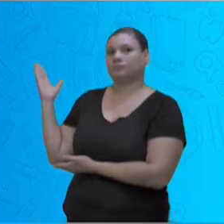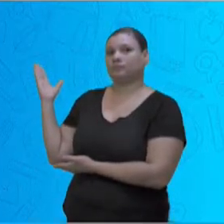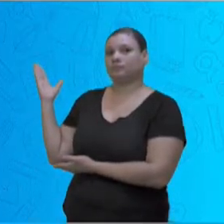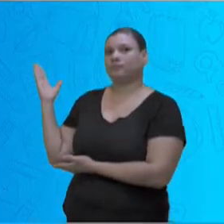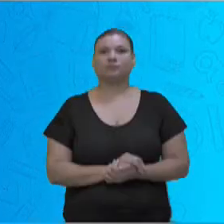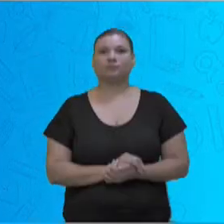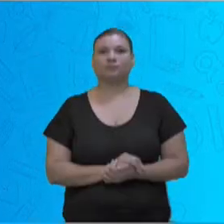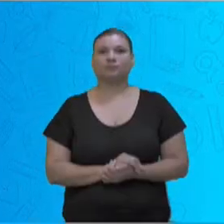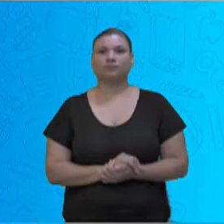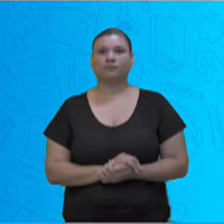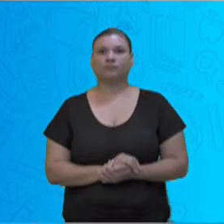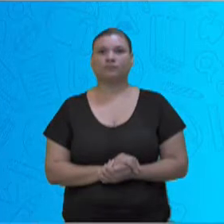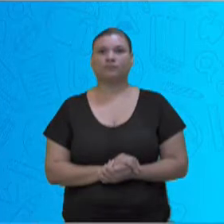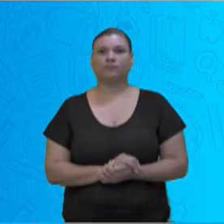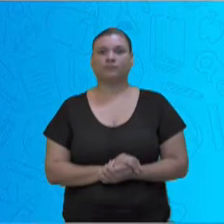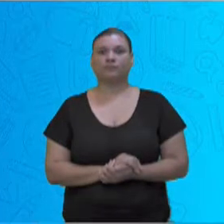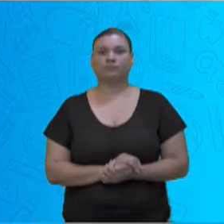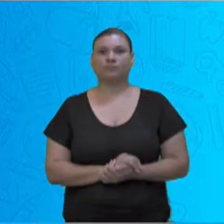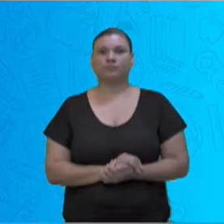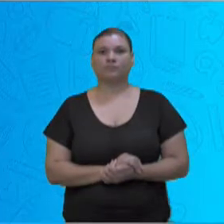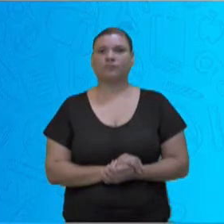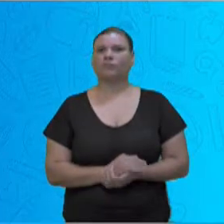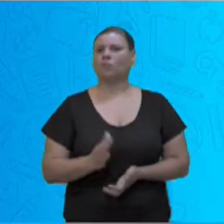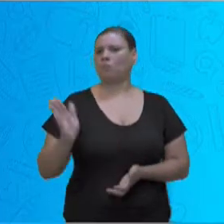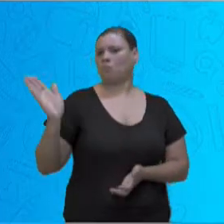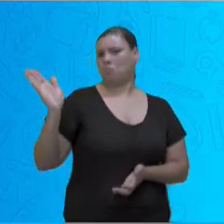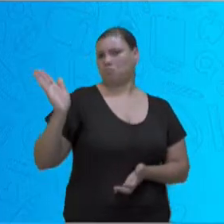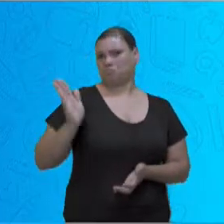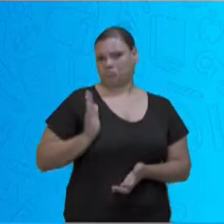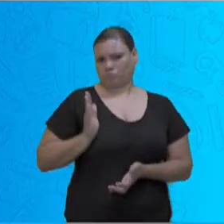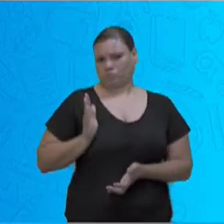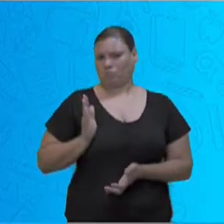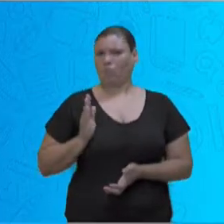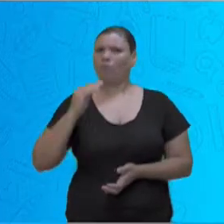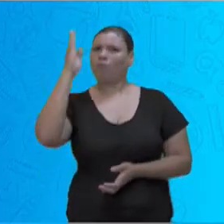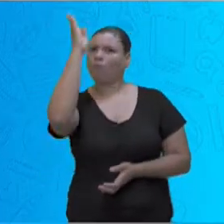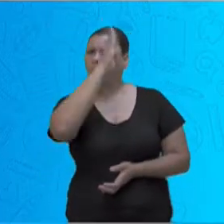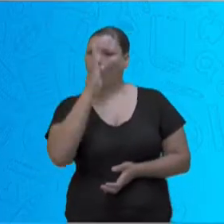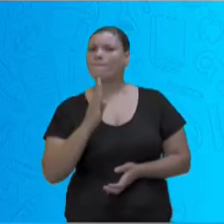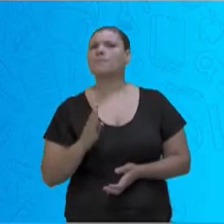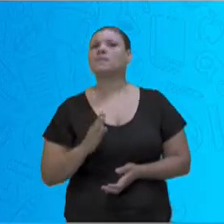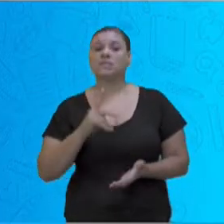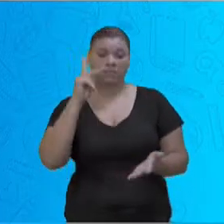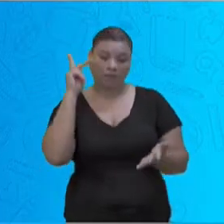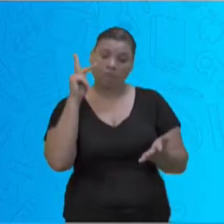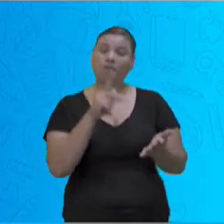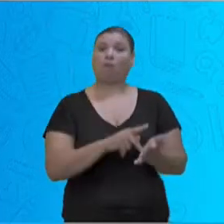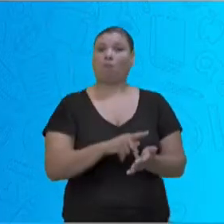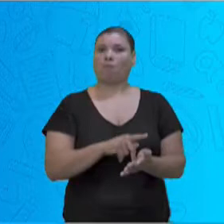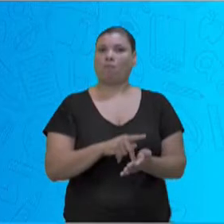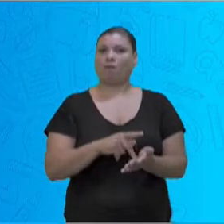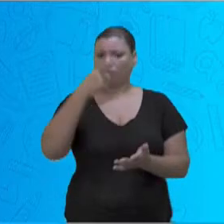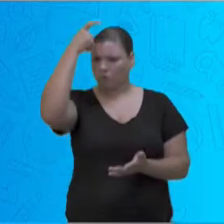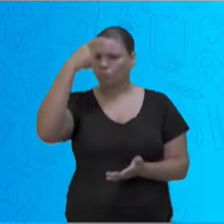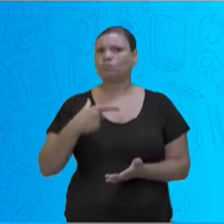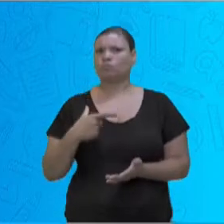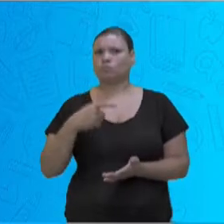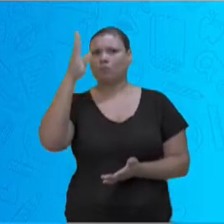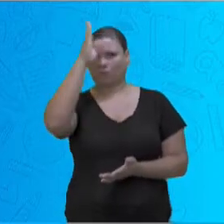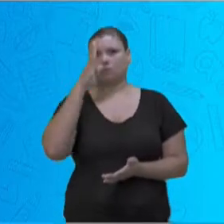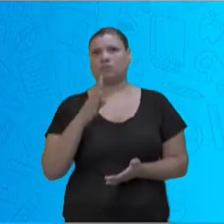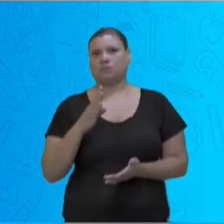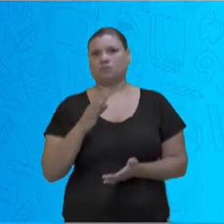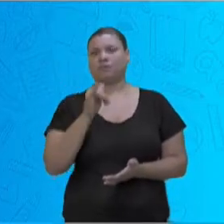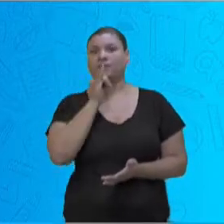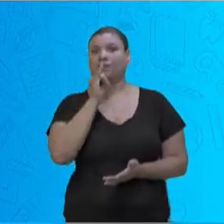verbo to be. I am Brazilian. Eu sou brasileira.